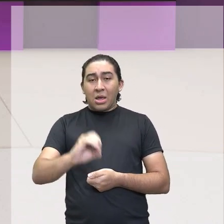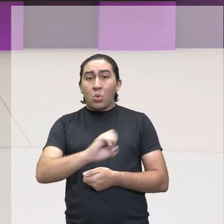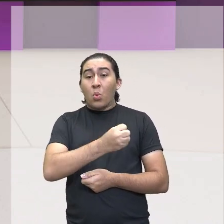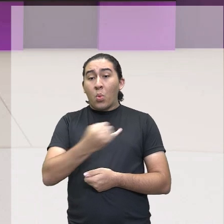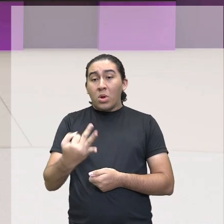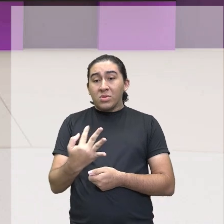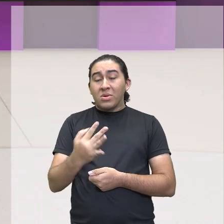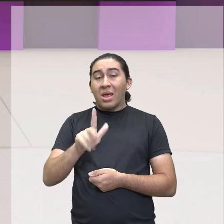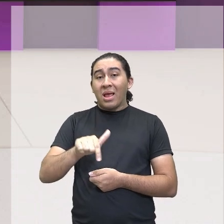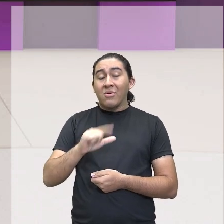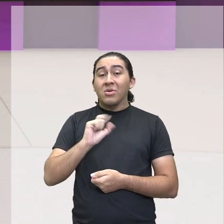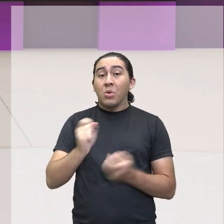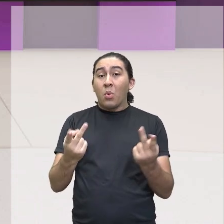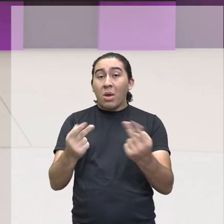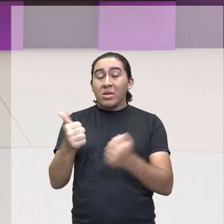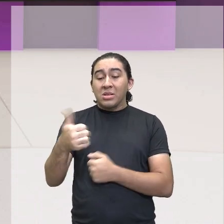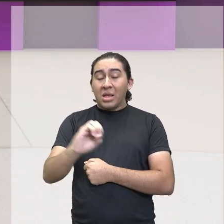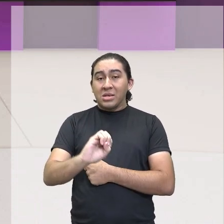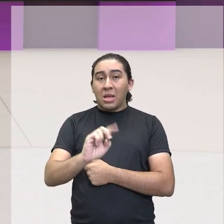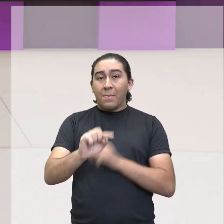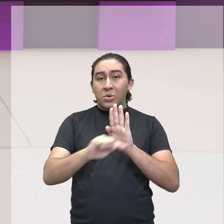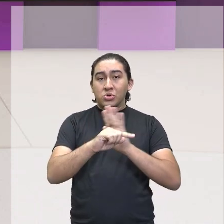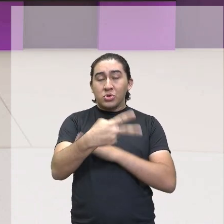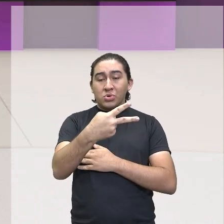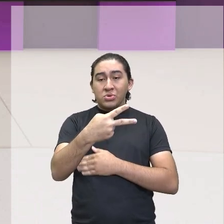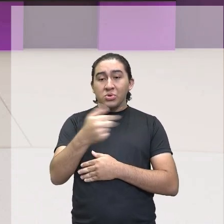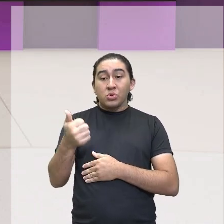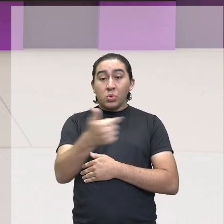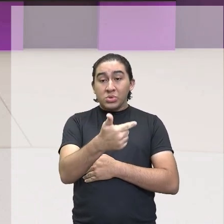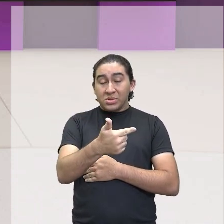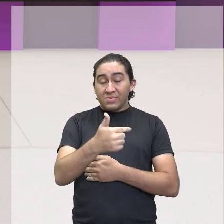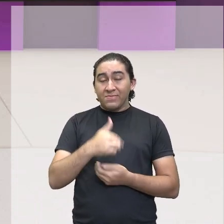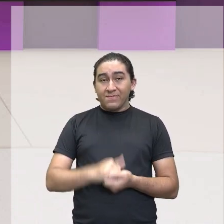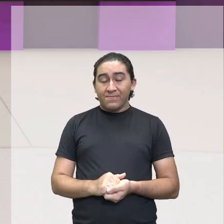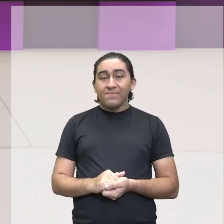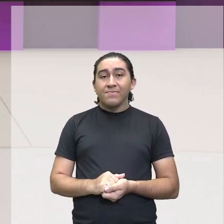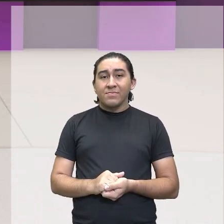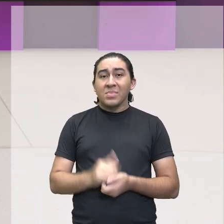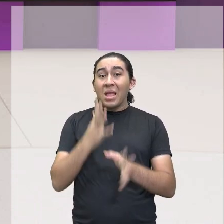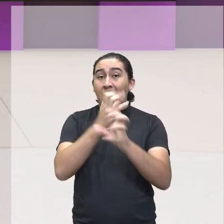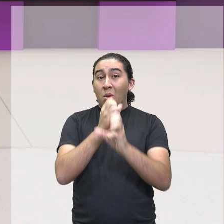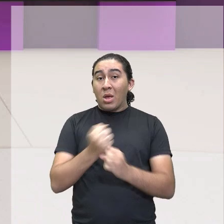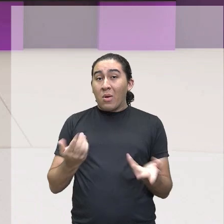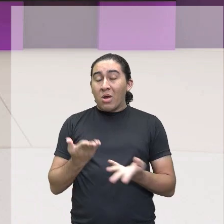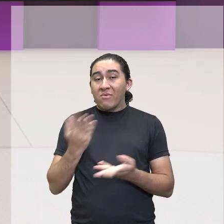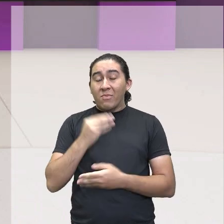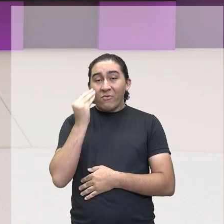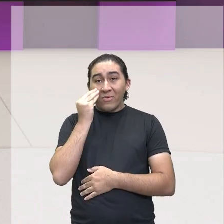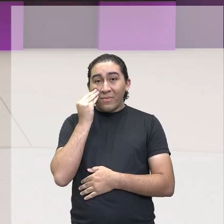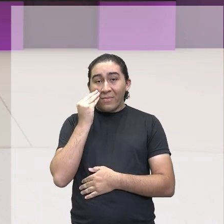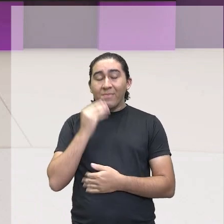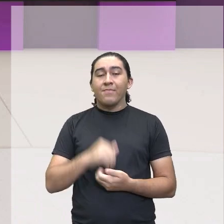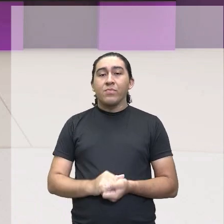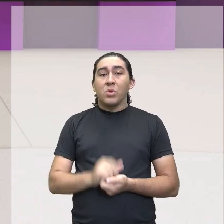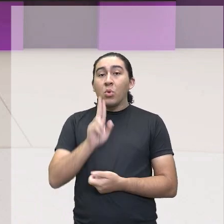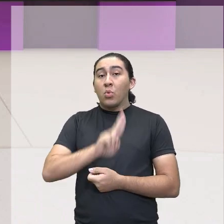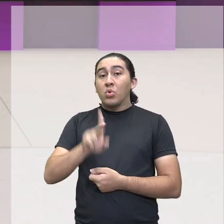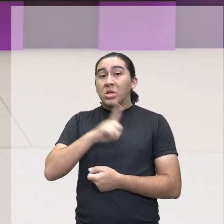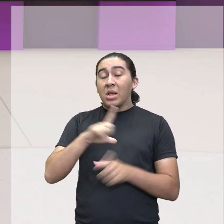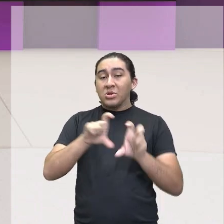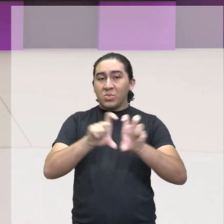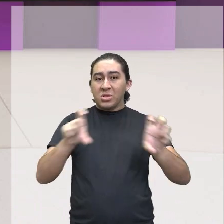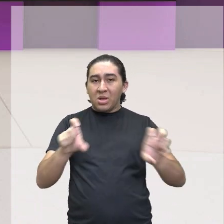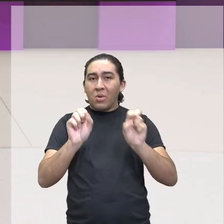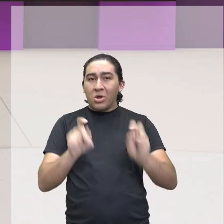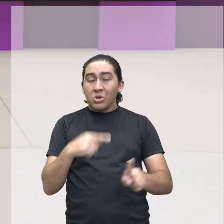I0? Isso é igual a 10 elevado a menos 12. Vamos então calcular? Como é que a gente vai calcular? Usando aquela expressão, tá?